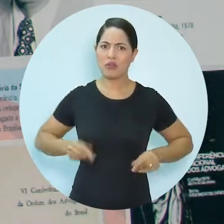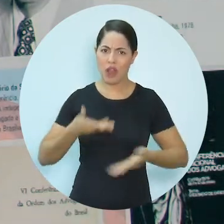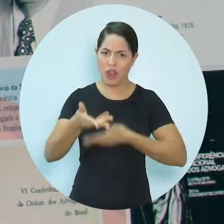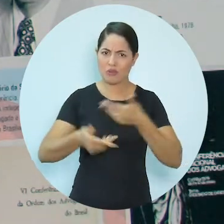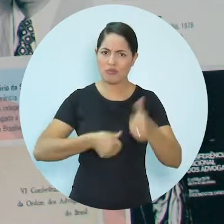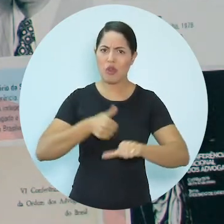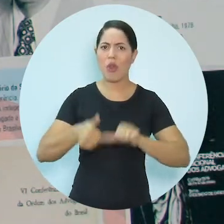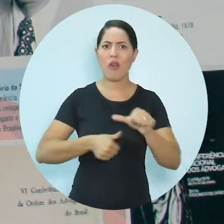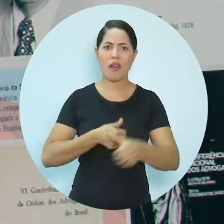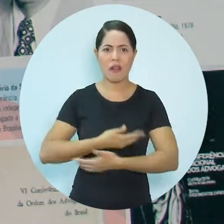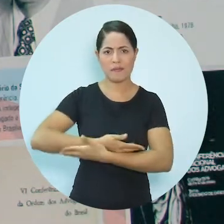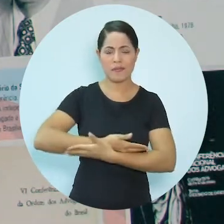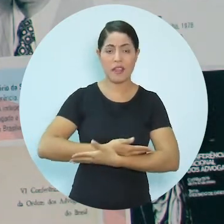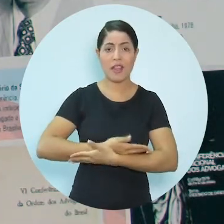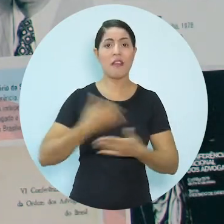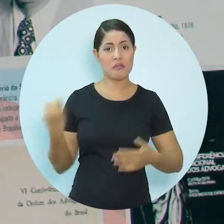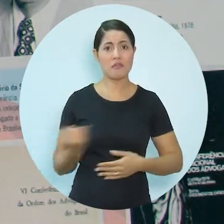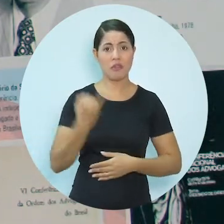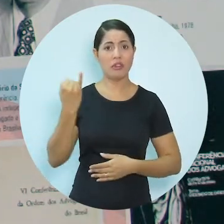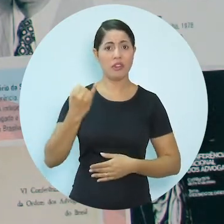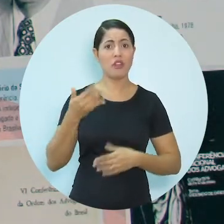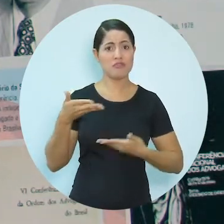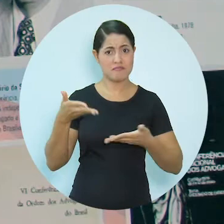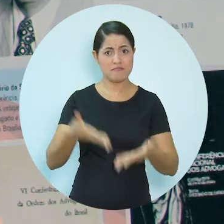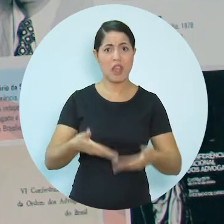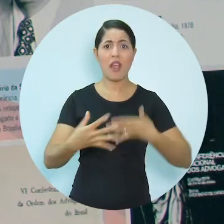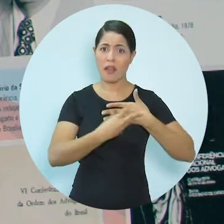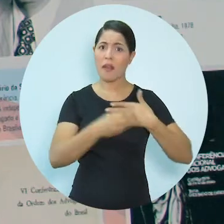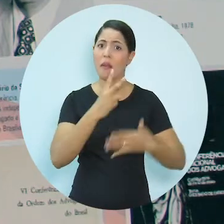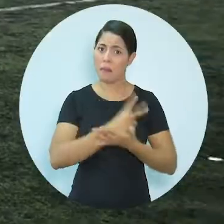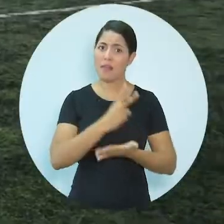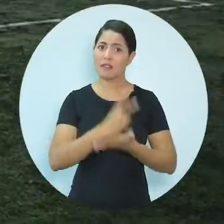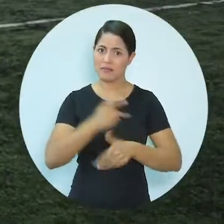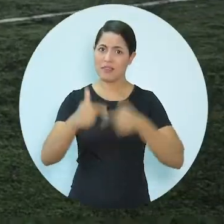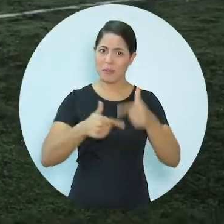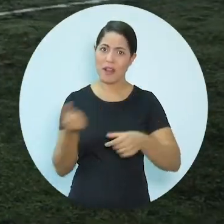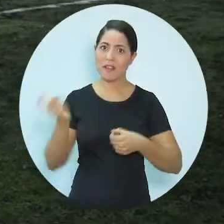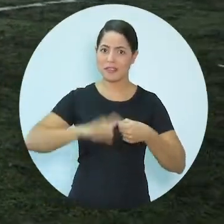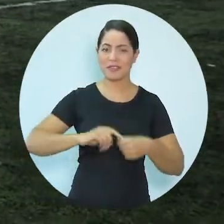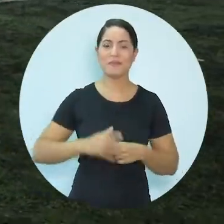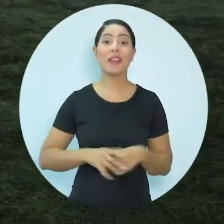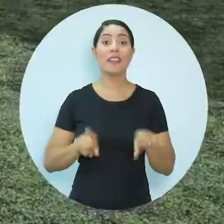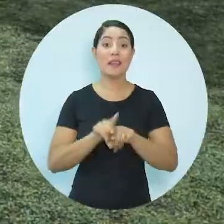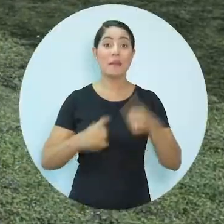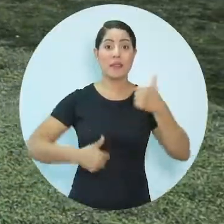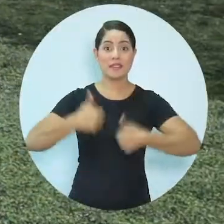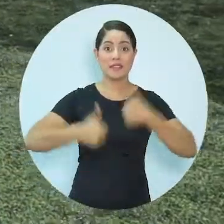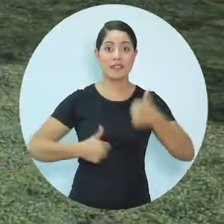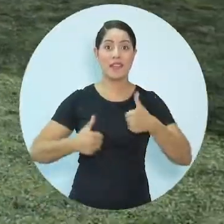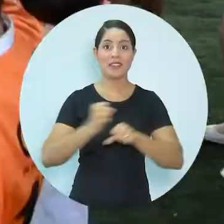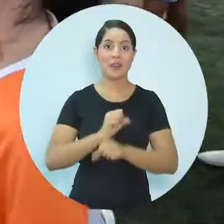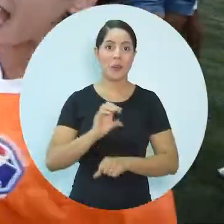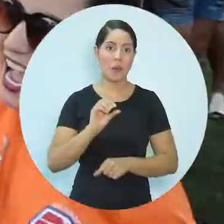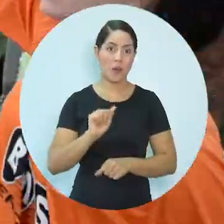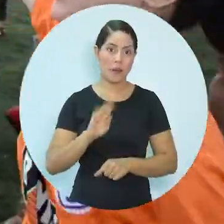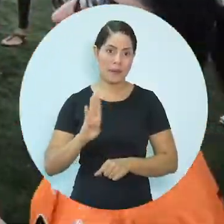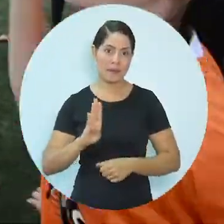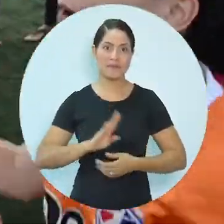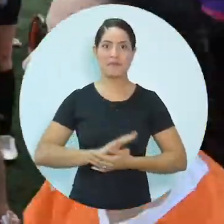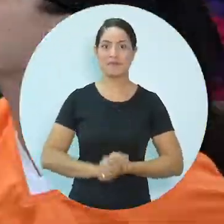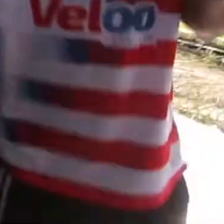poderia retornar aos trabalhos no Conselho Federal, mesmo ainda estando amamentando. E vem aí os Jogos Nacionais da